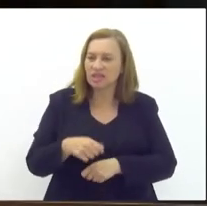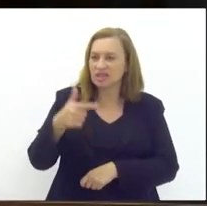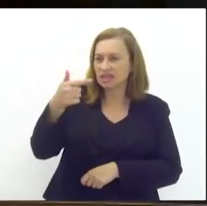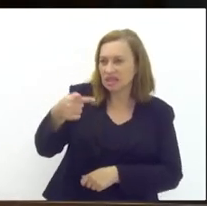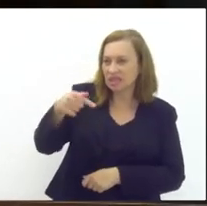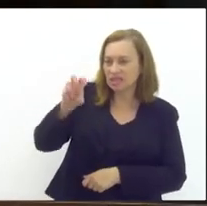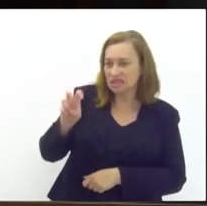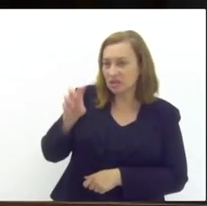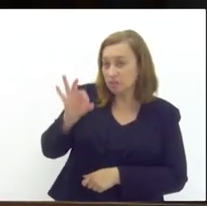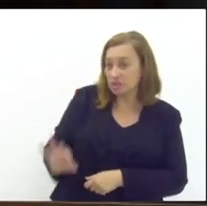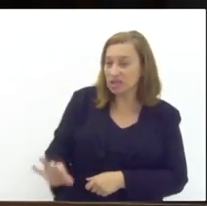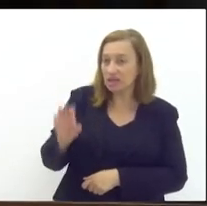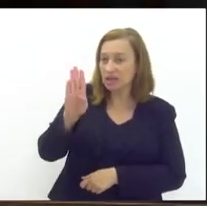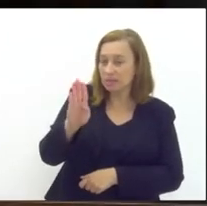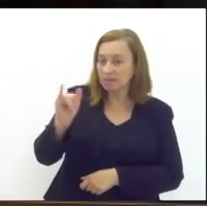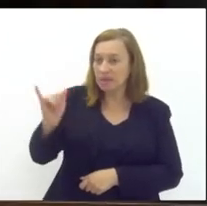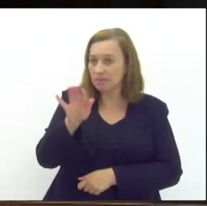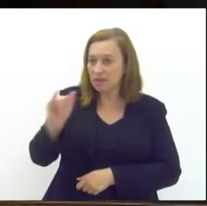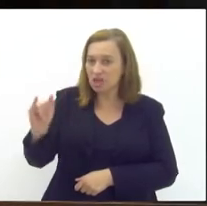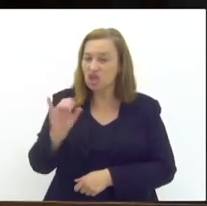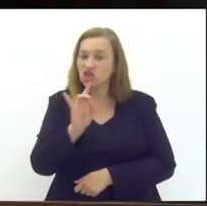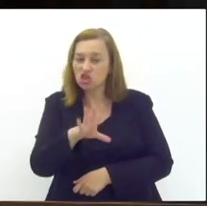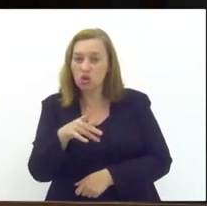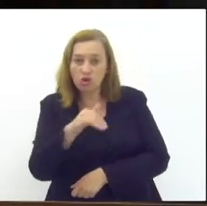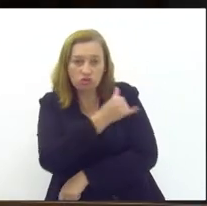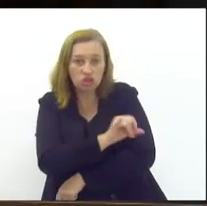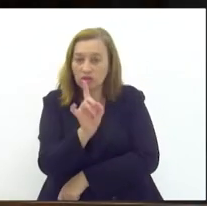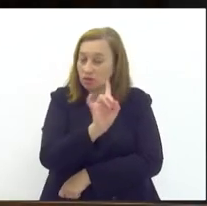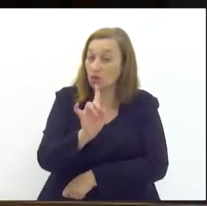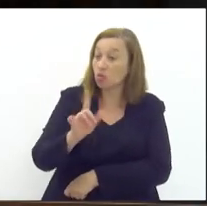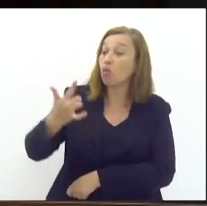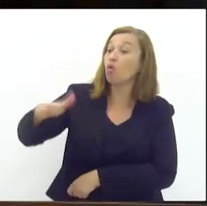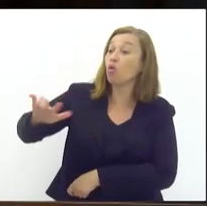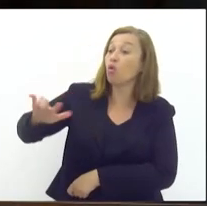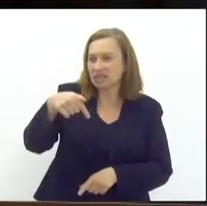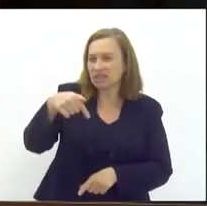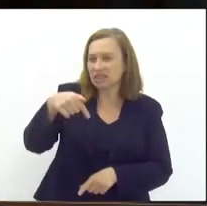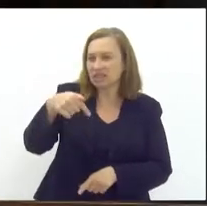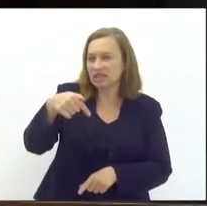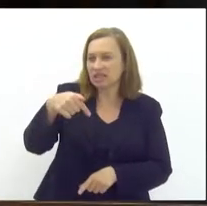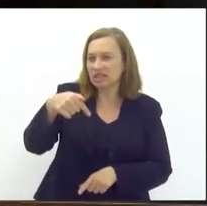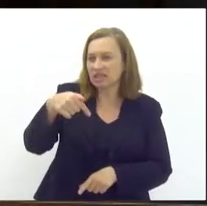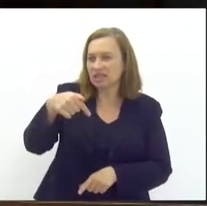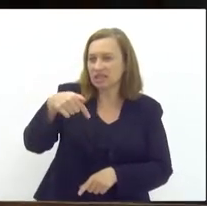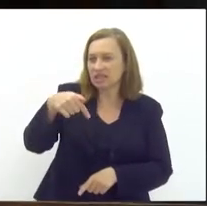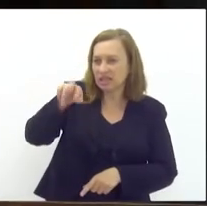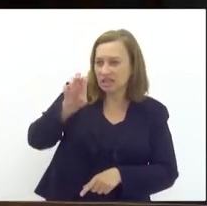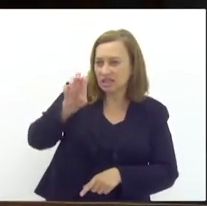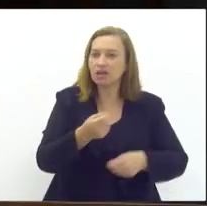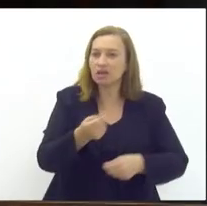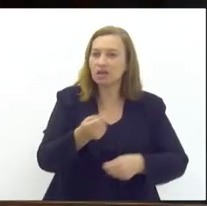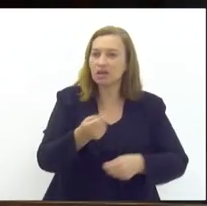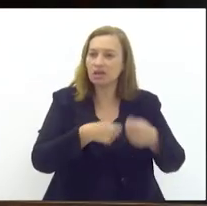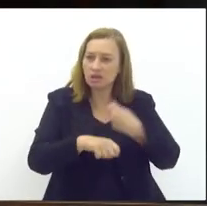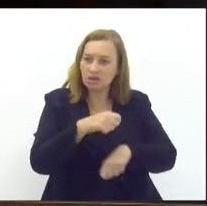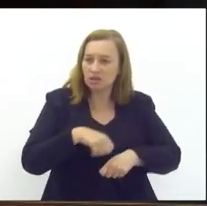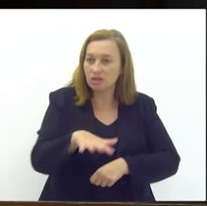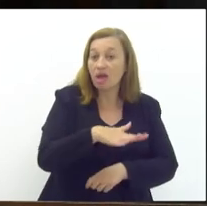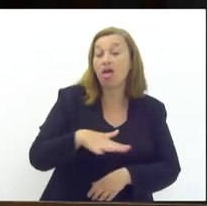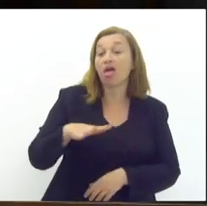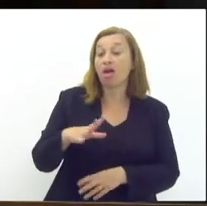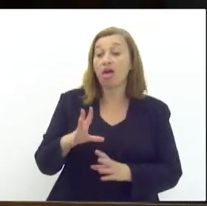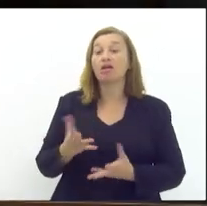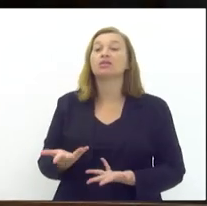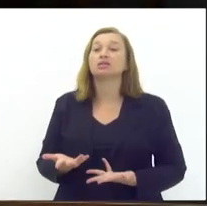PIB não falo só em termos de Rio de Janeiro que também é assim mas 75% do PIB está incocioso administrativo tributário isso é muito